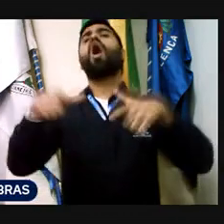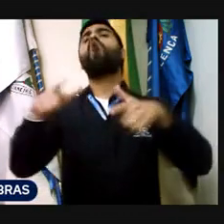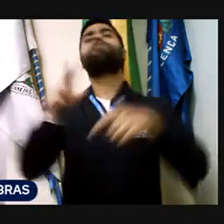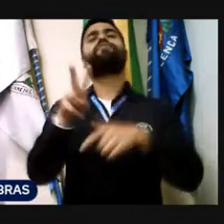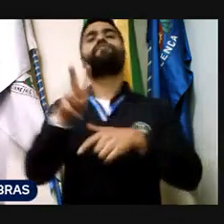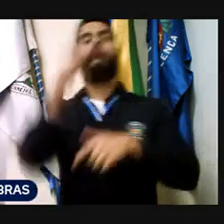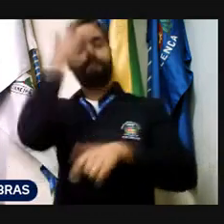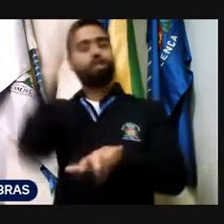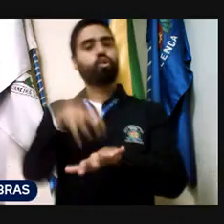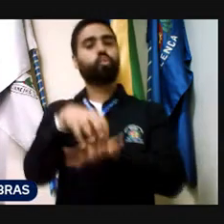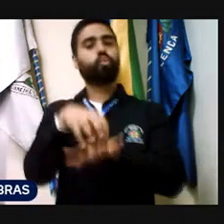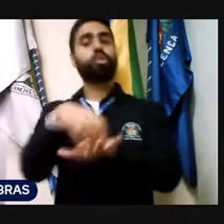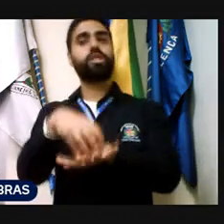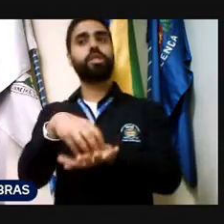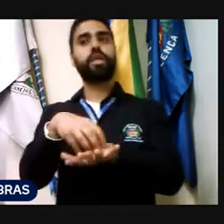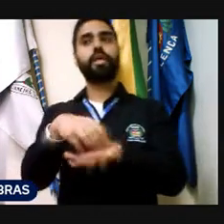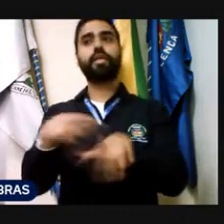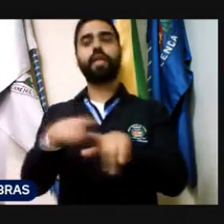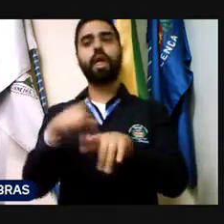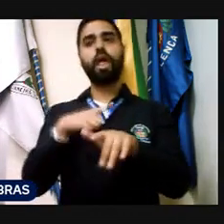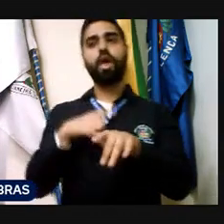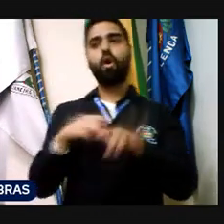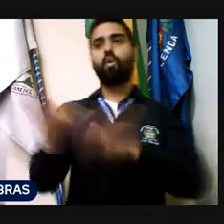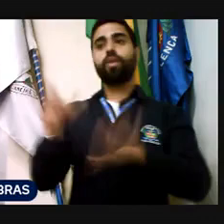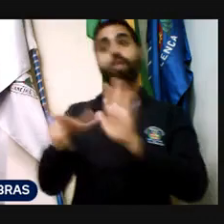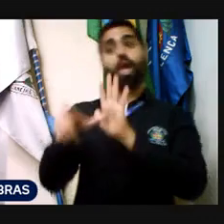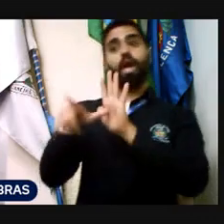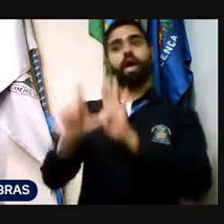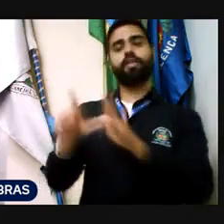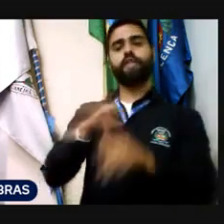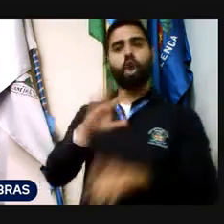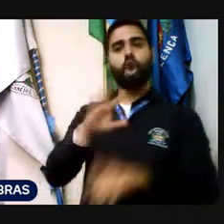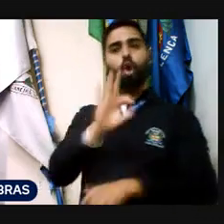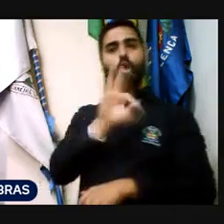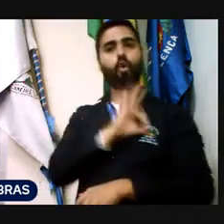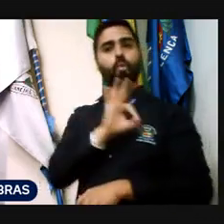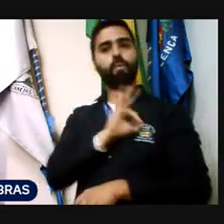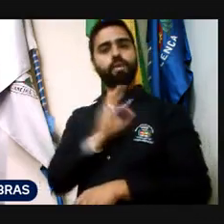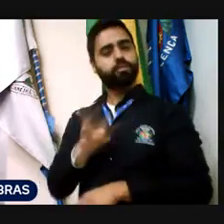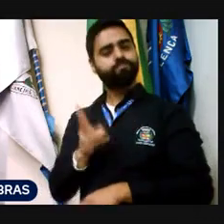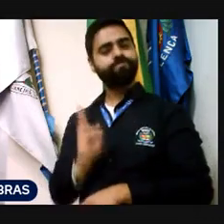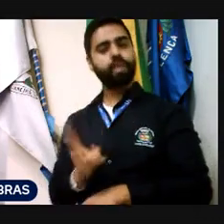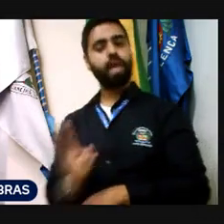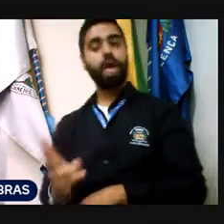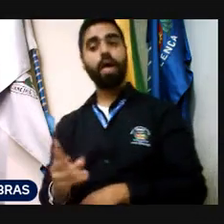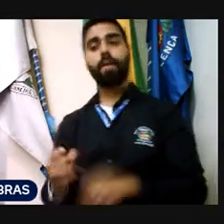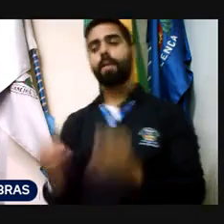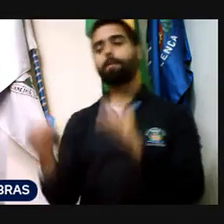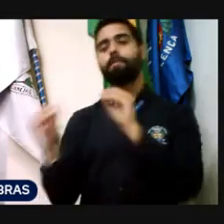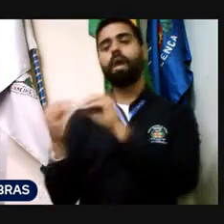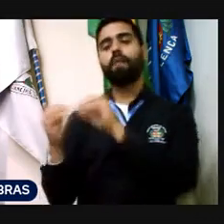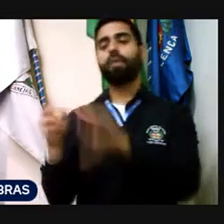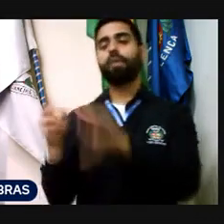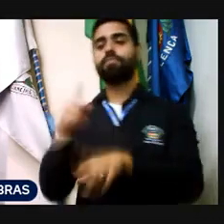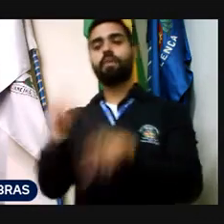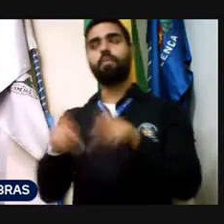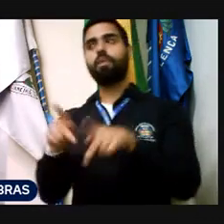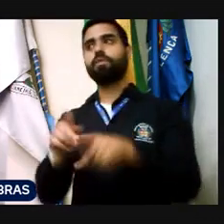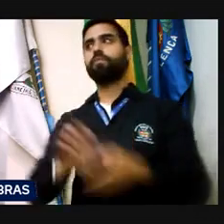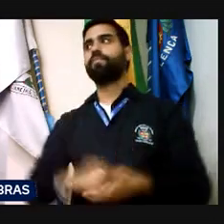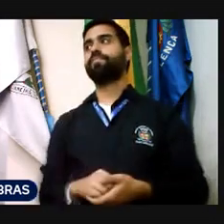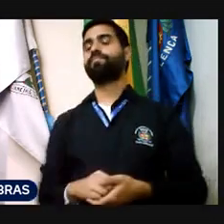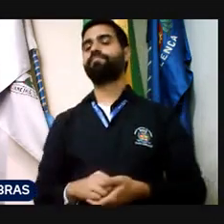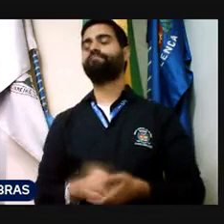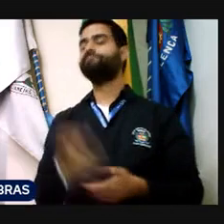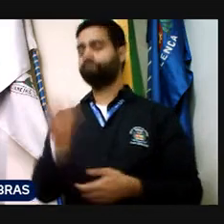turístico. O foco na prevenção e a unidade mantém um policiamento comunitário bem próximo dos moradores e de quem visita. Na